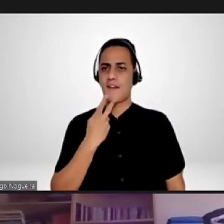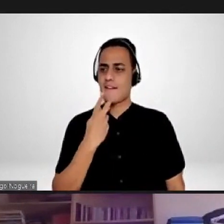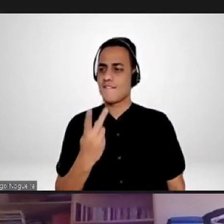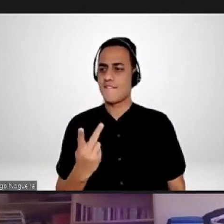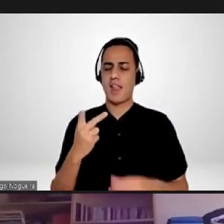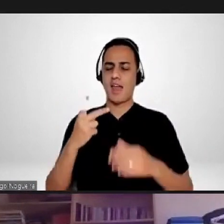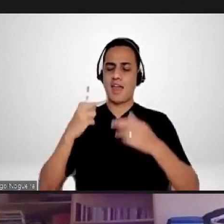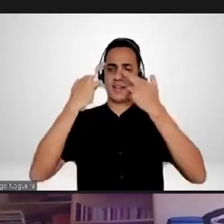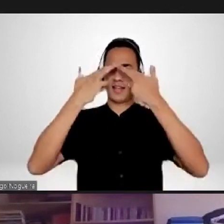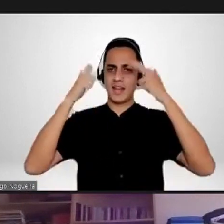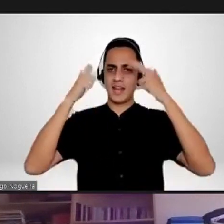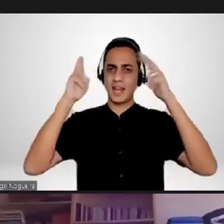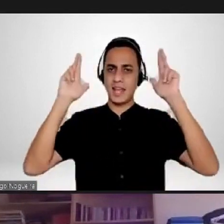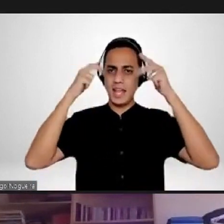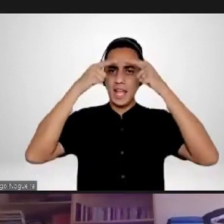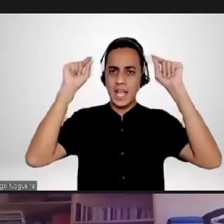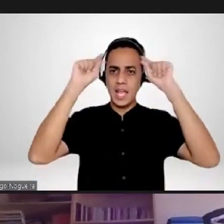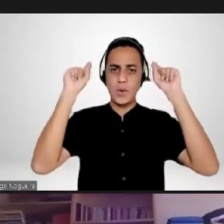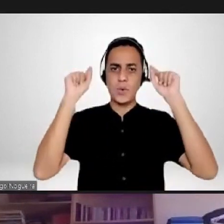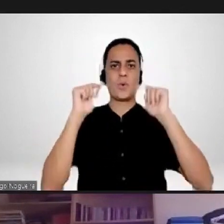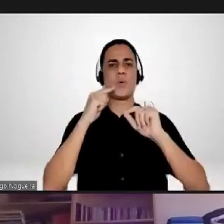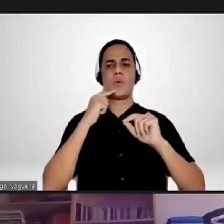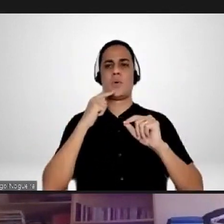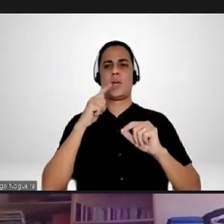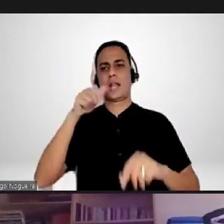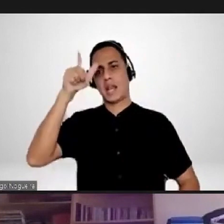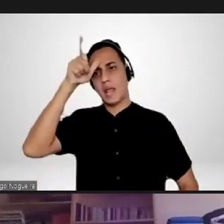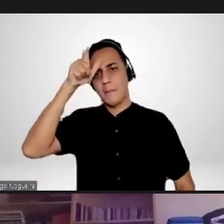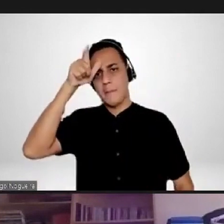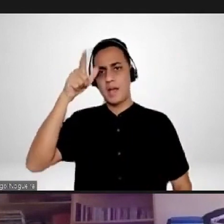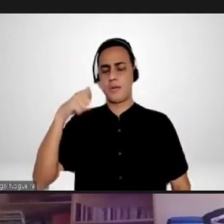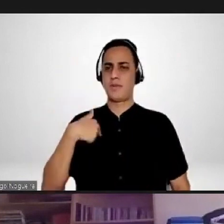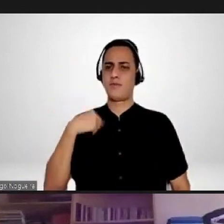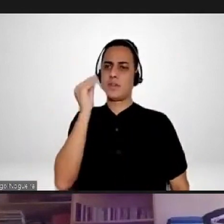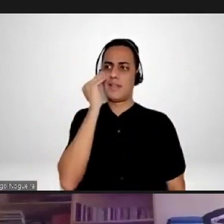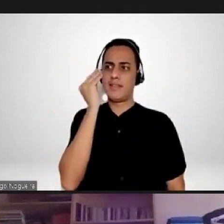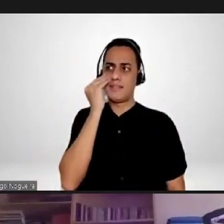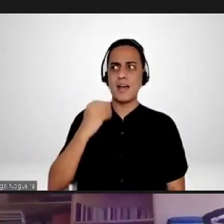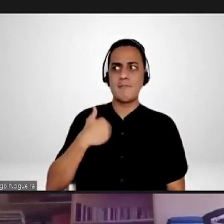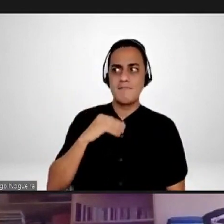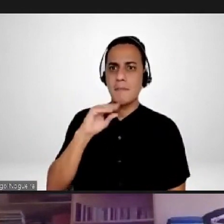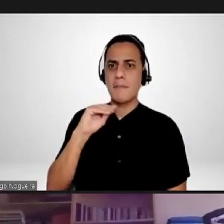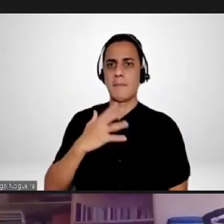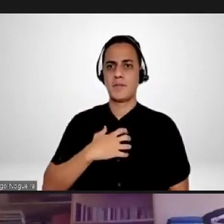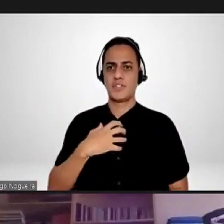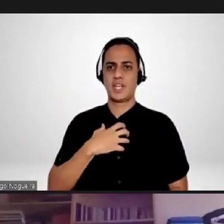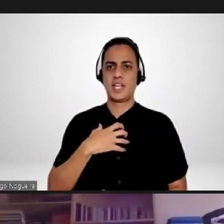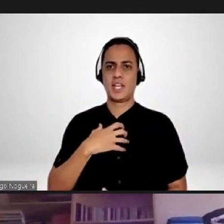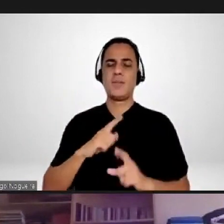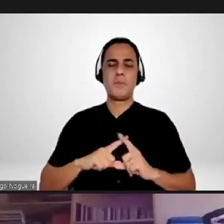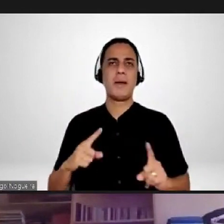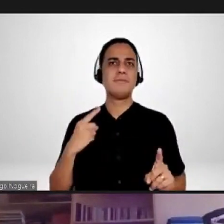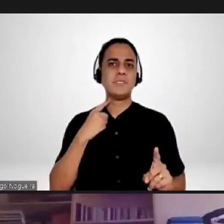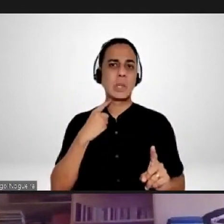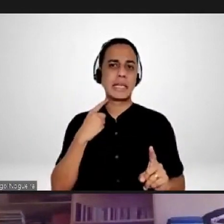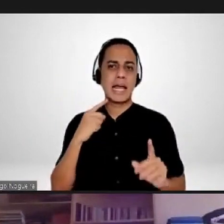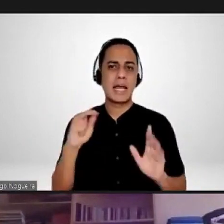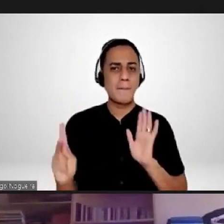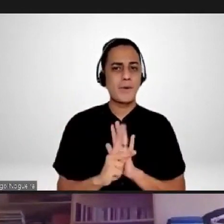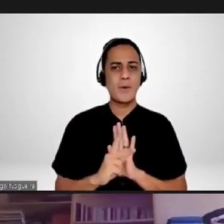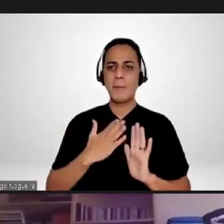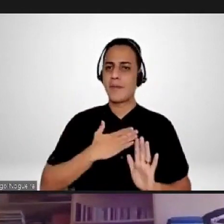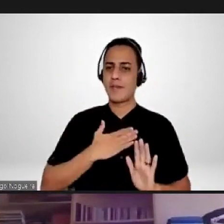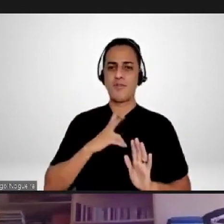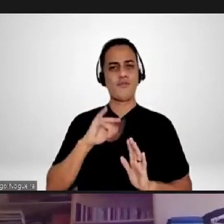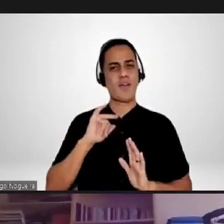alemão, eu vou tentar chegar perto e vou falar com a minha voz. Invariavelmente pega um pouco do meu acento, pega um pouco do meu sotaque, e é